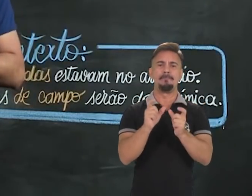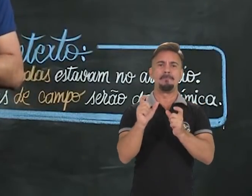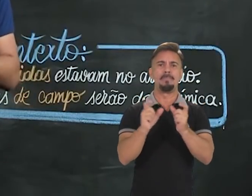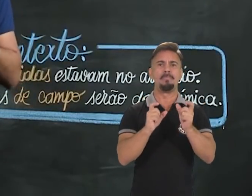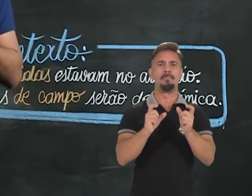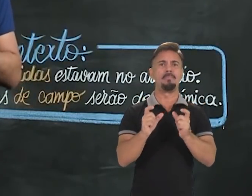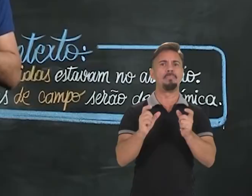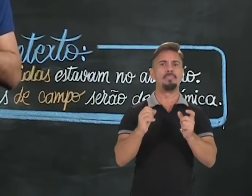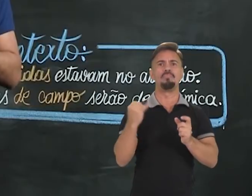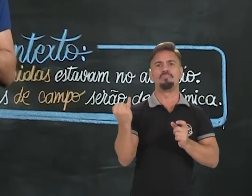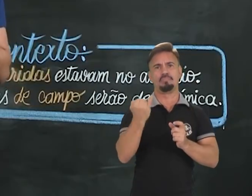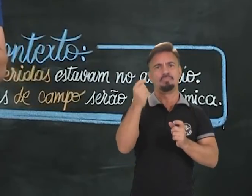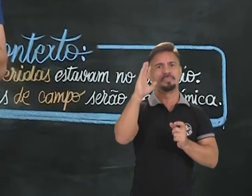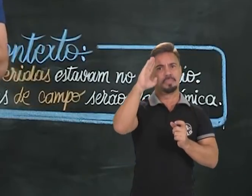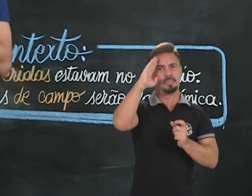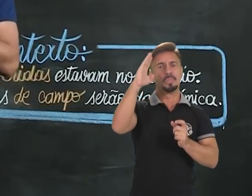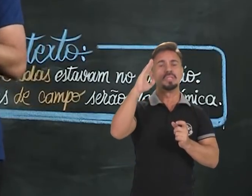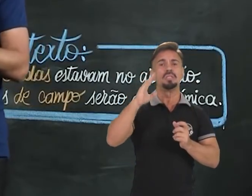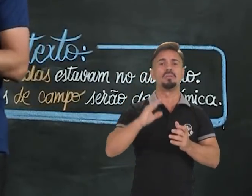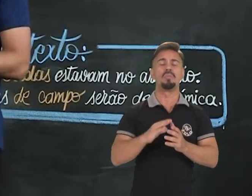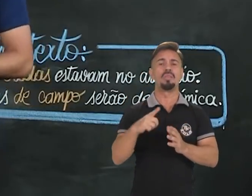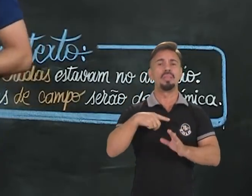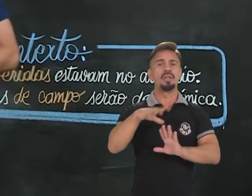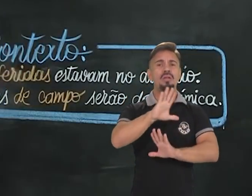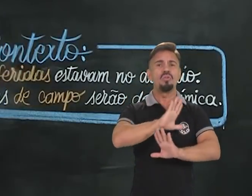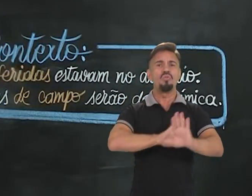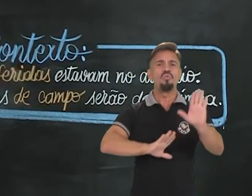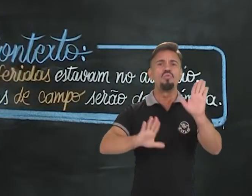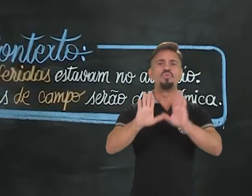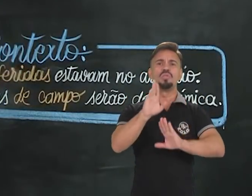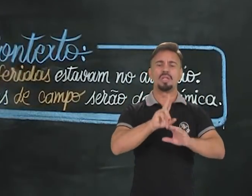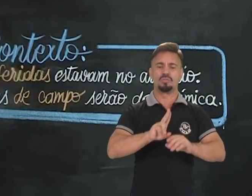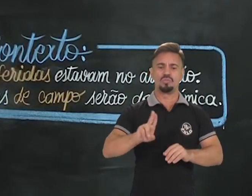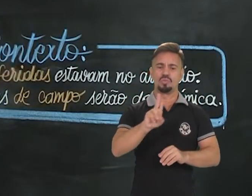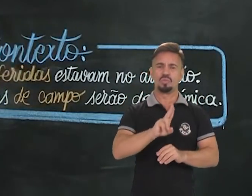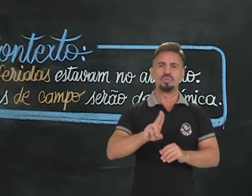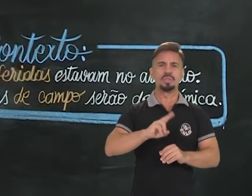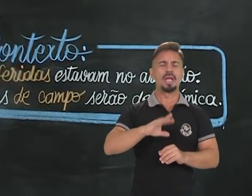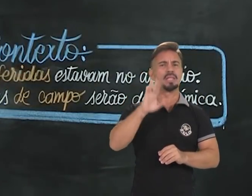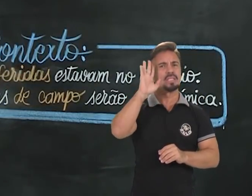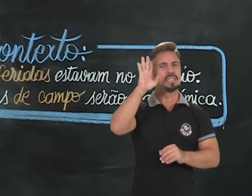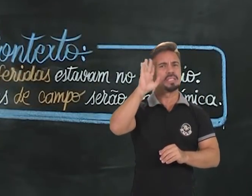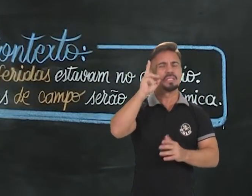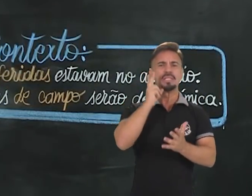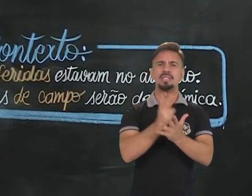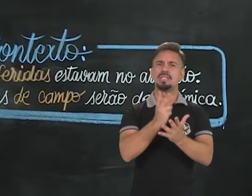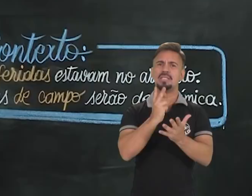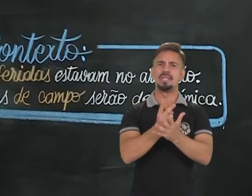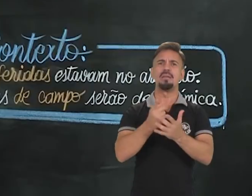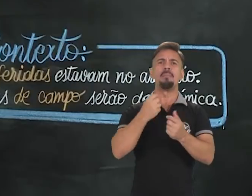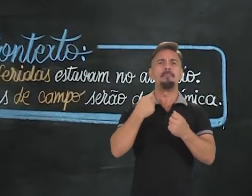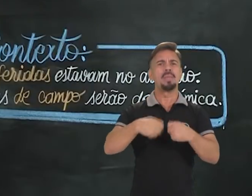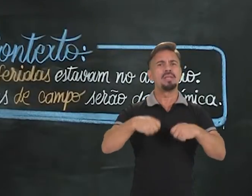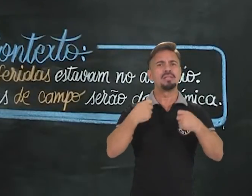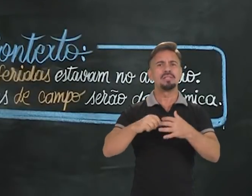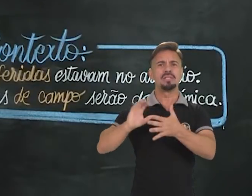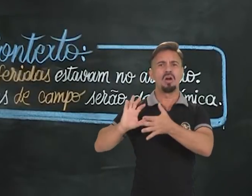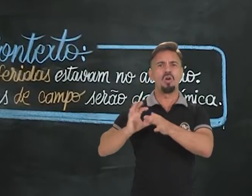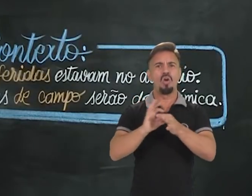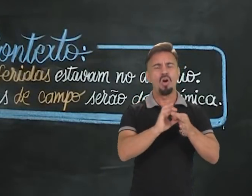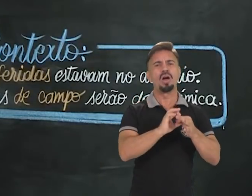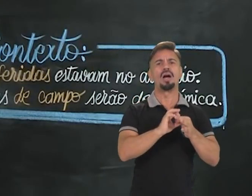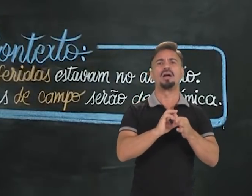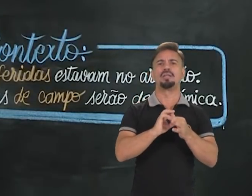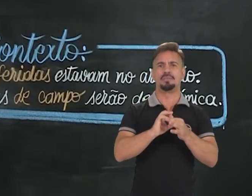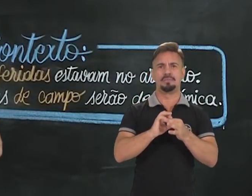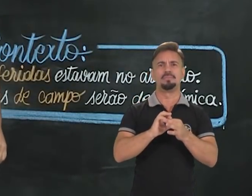não substancial. Não faça isso. Utilize com cuidado todos esses elementos e pense sempre que eu preciso concordar.